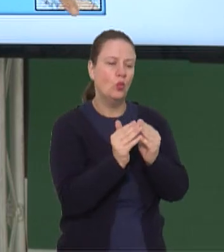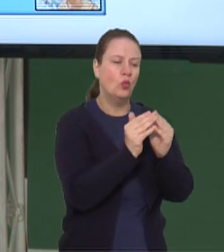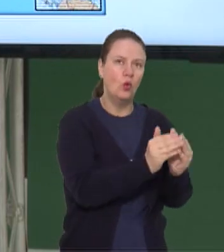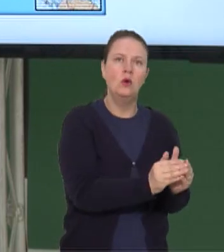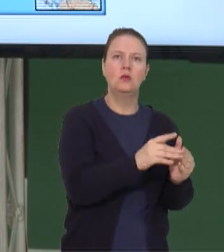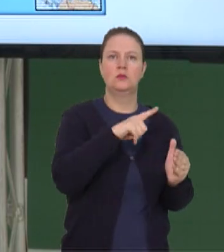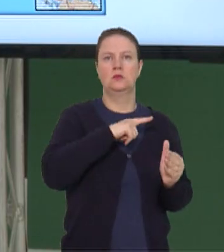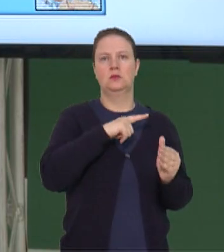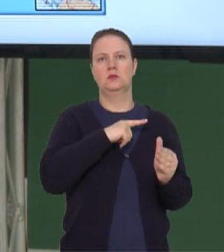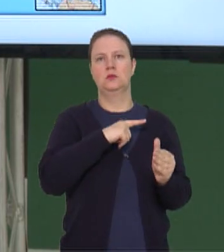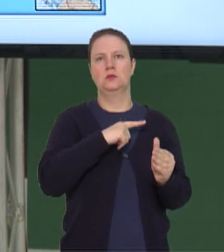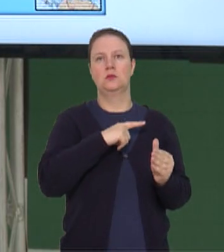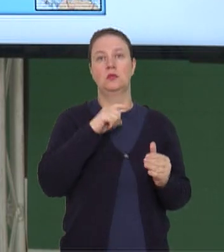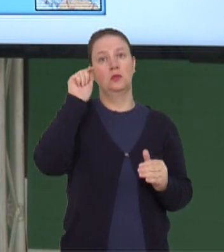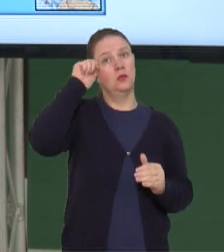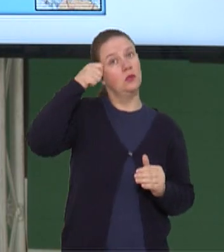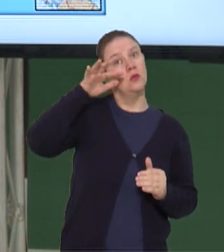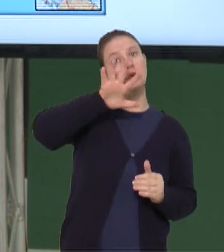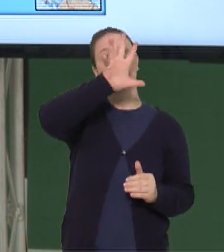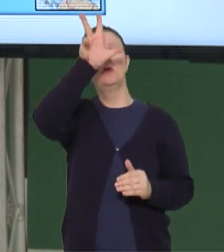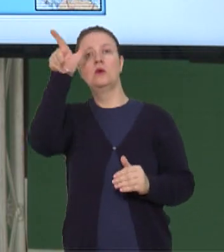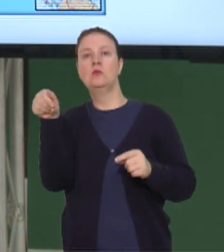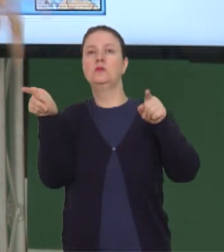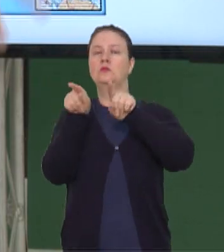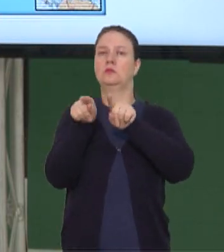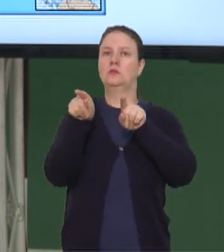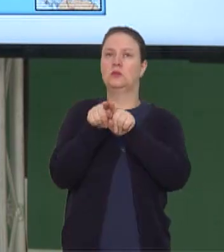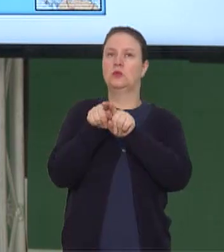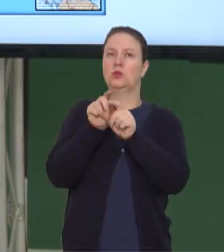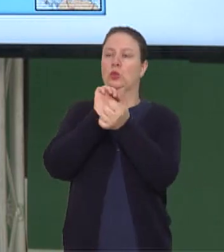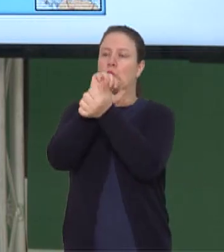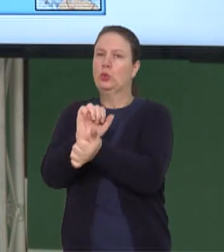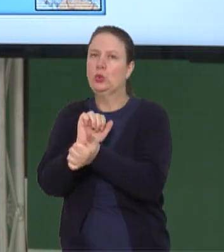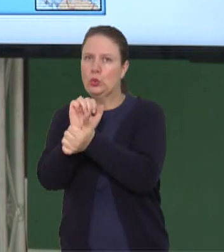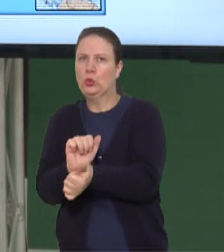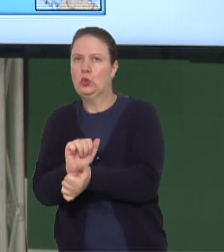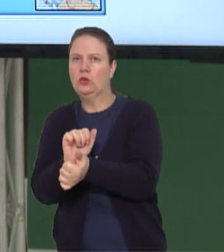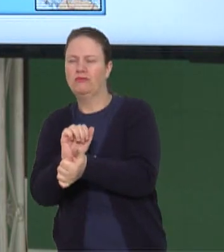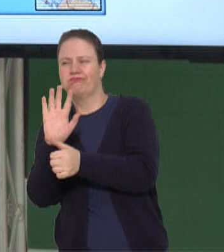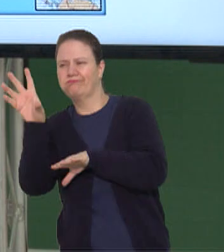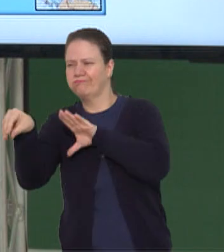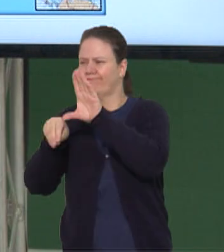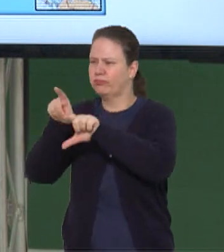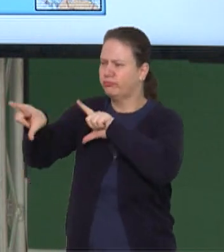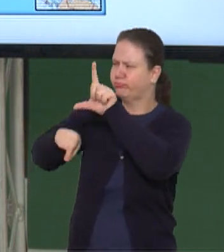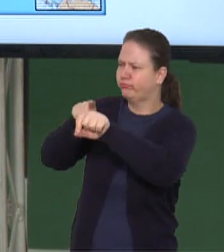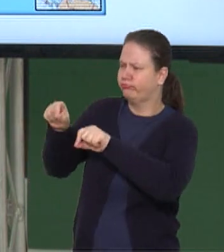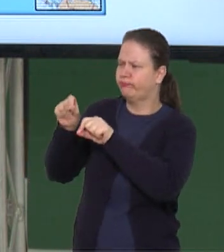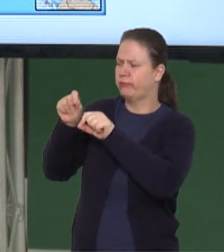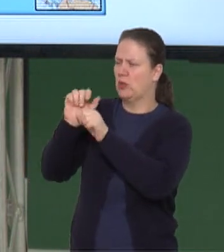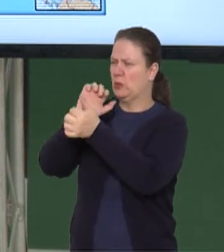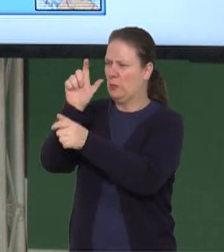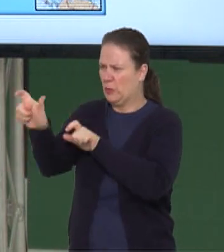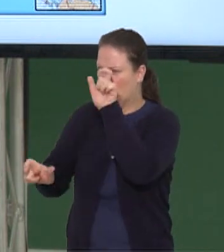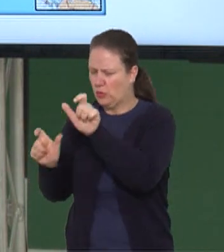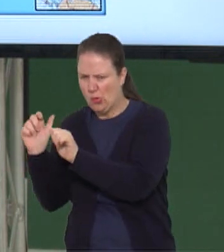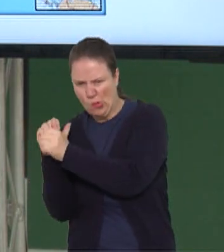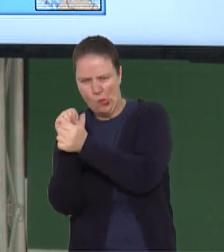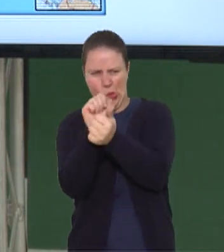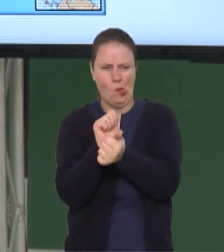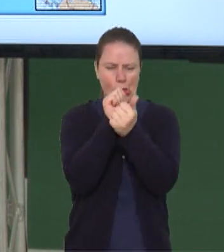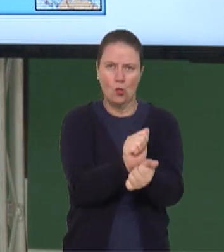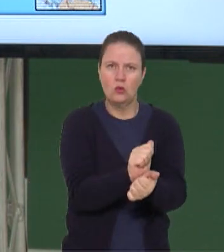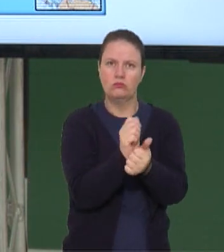para levar lá no continente africano, trocar na costa da África por escravizados, trazer esses escravizados para o Haiti, e assim fazia esse comércio